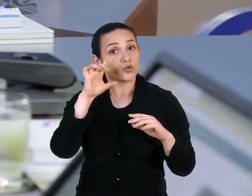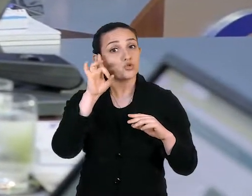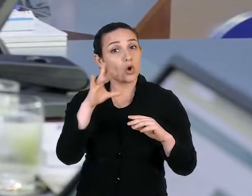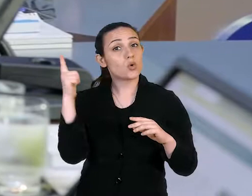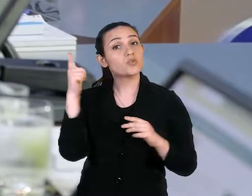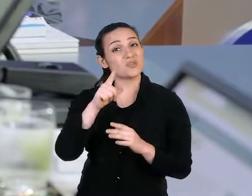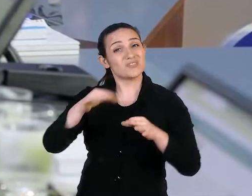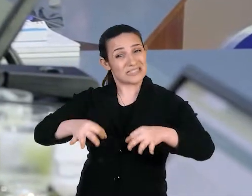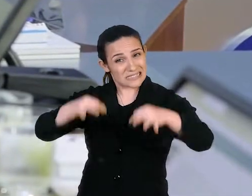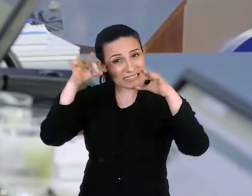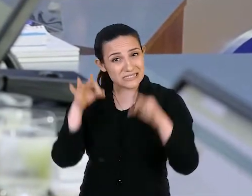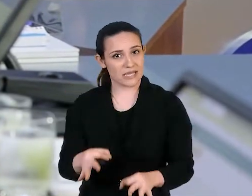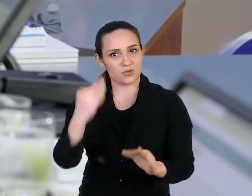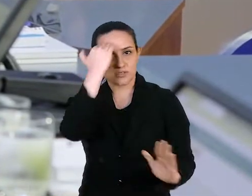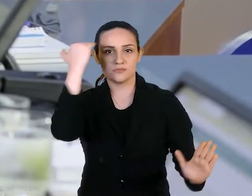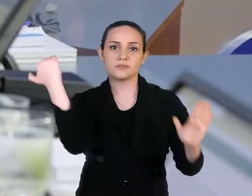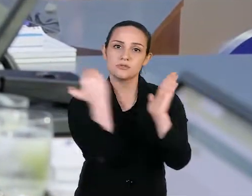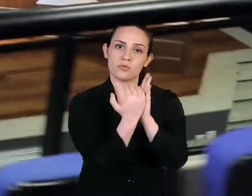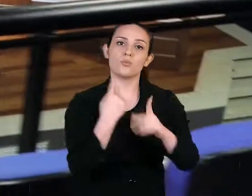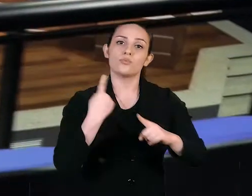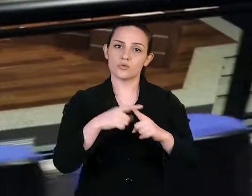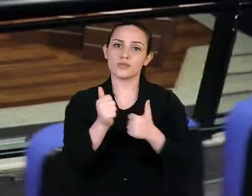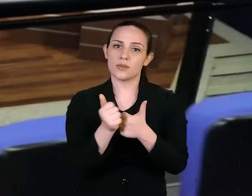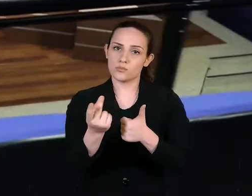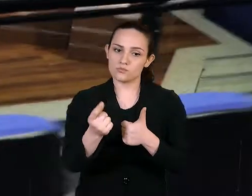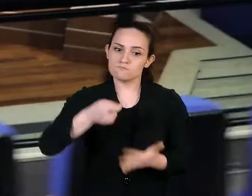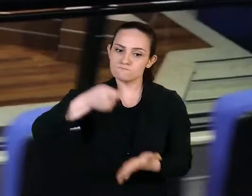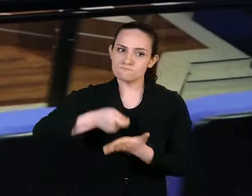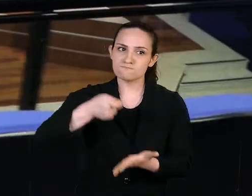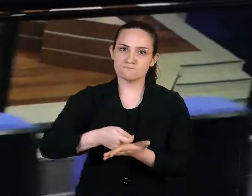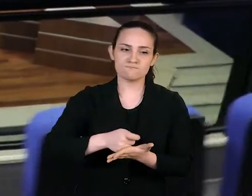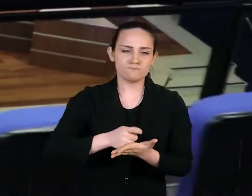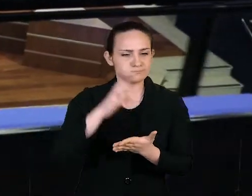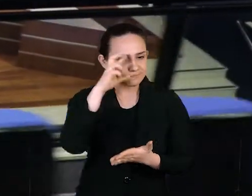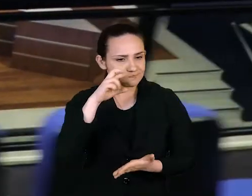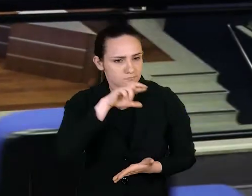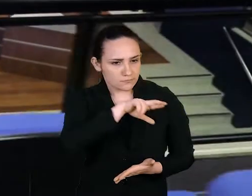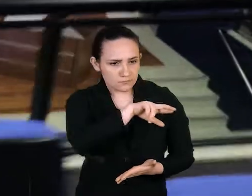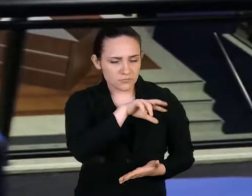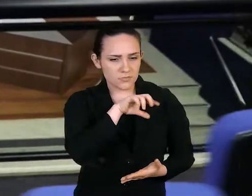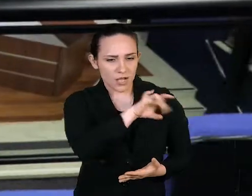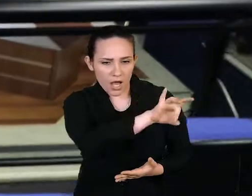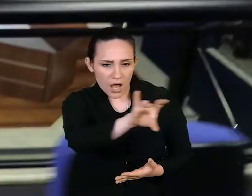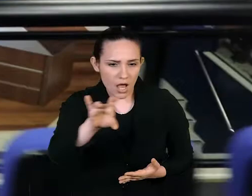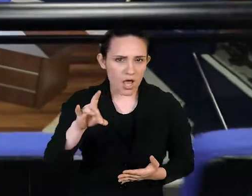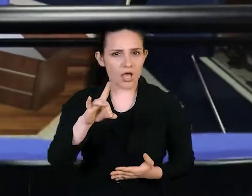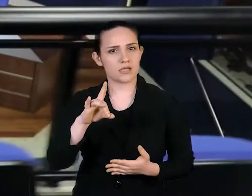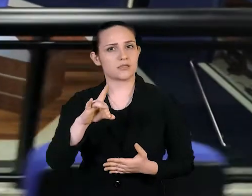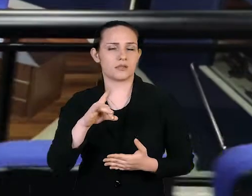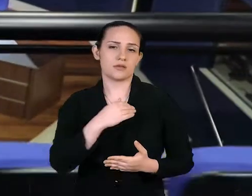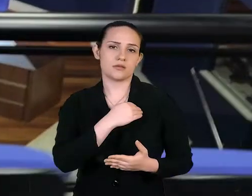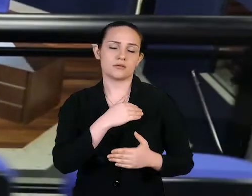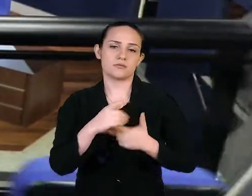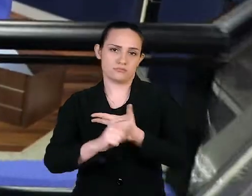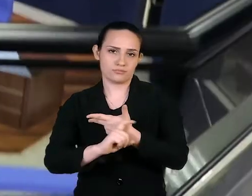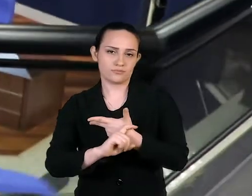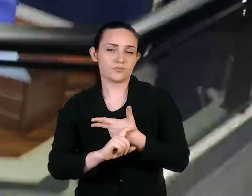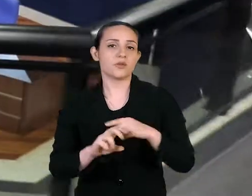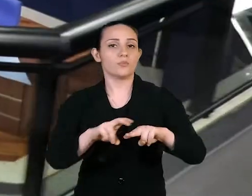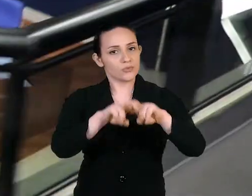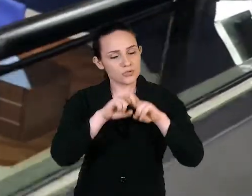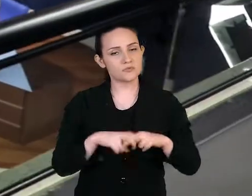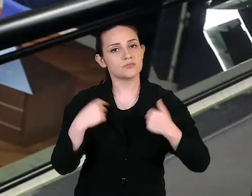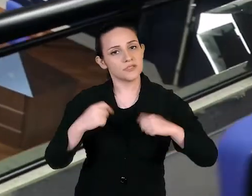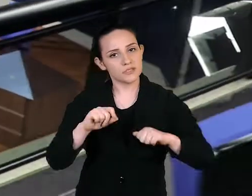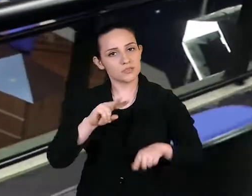efetivou graças à atuação dos tribunais de contas. E aí nós começamos a participar do sistema de controle externo